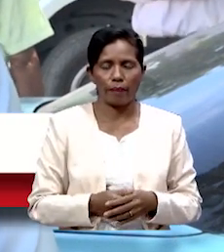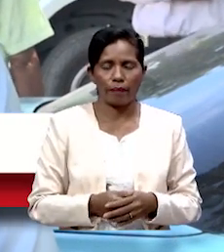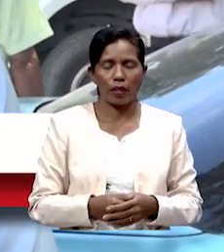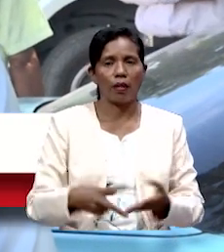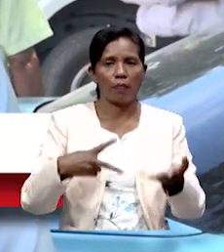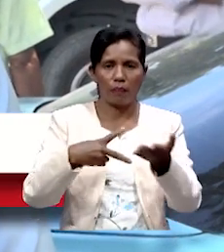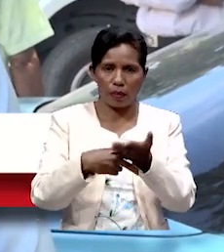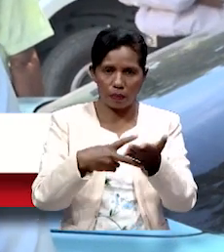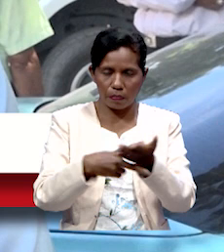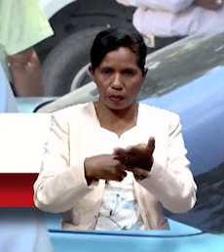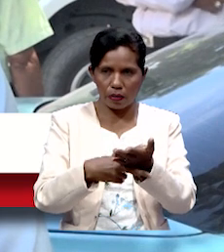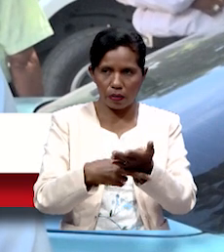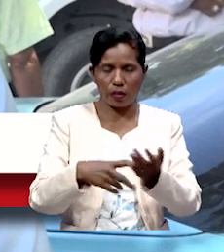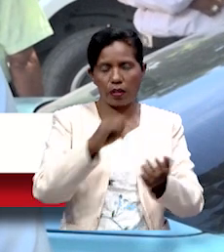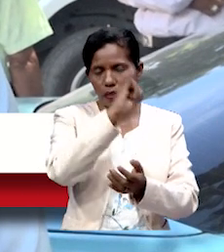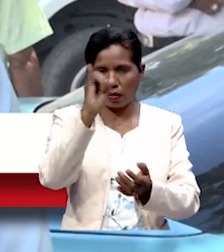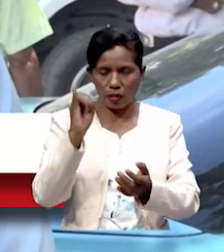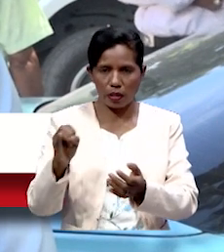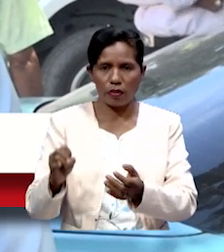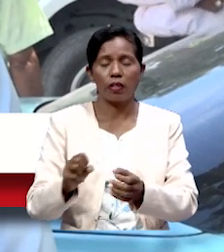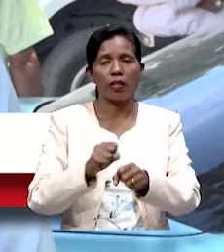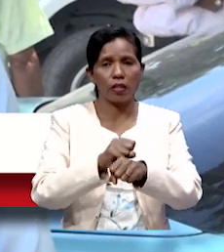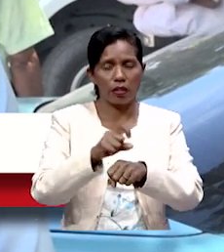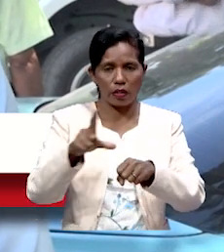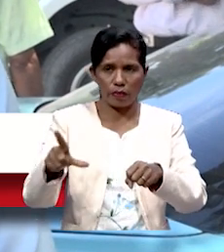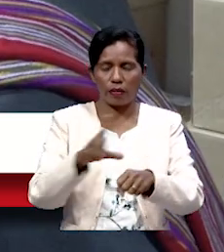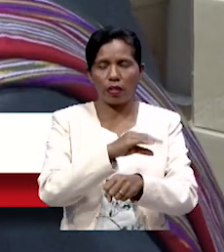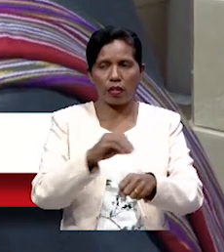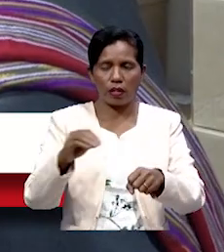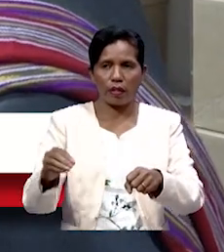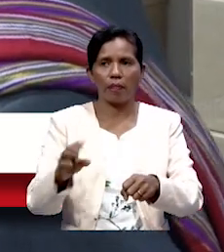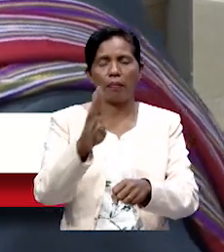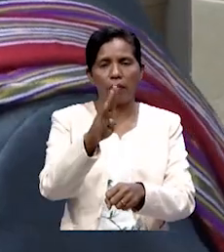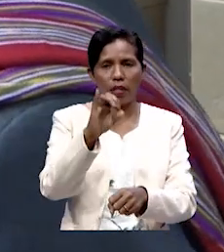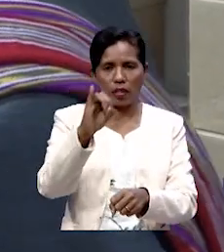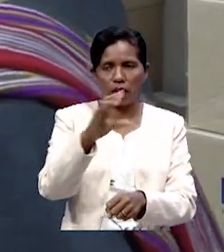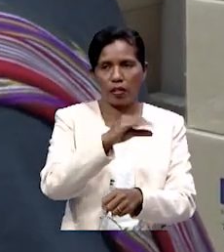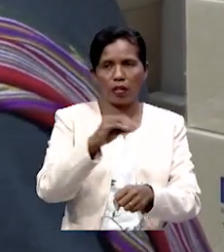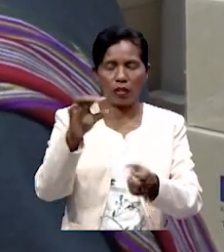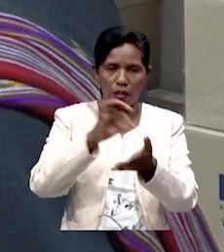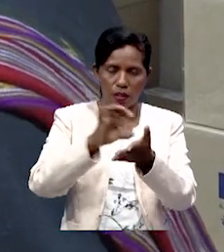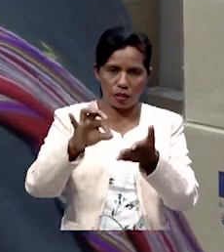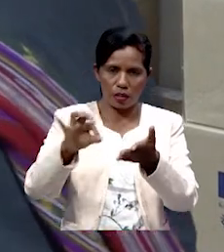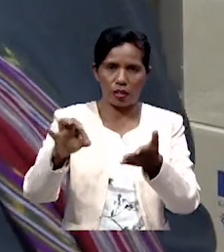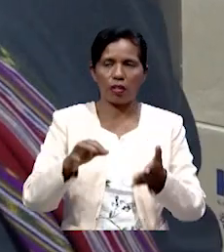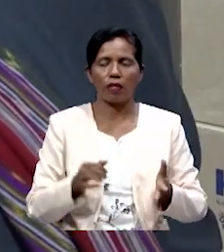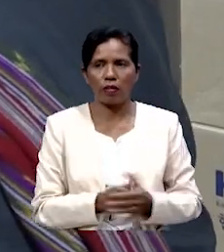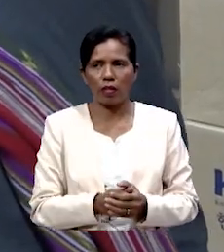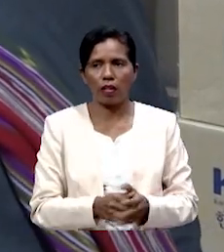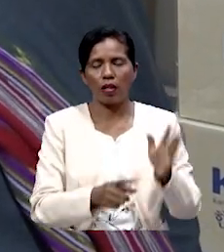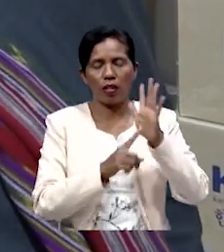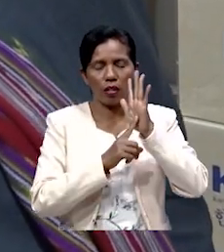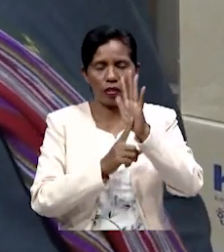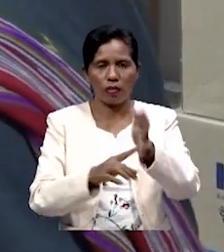passaporte, identificação civil, maka bilhete de identidade, nomosia registro criminal. Anfosei certificado de